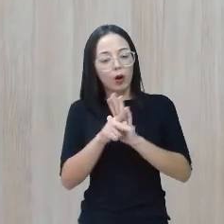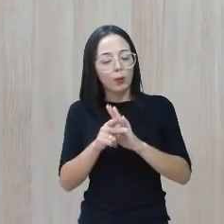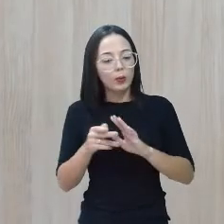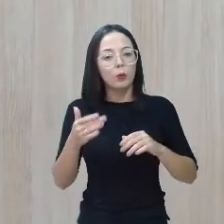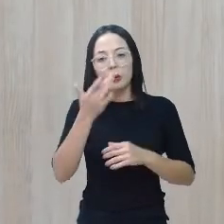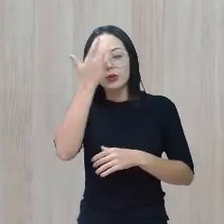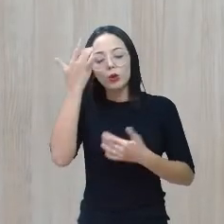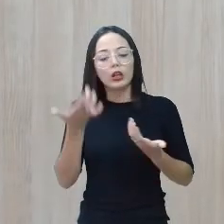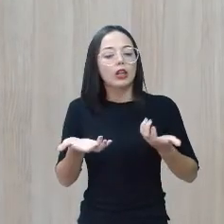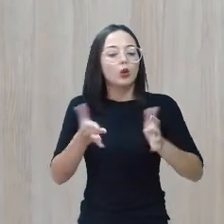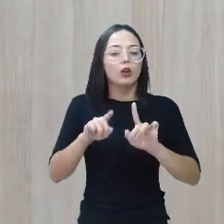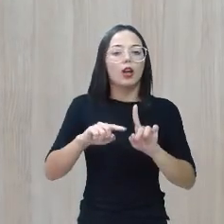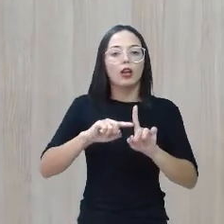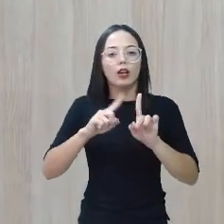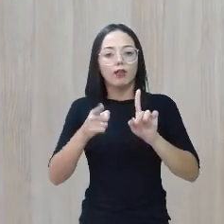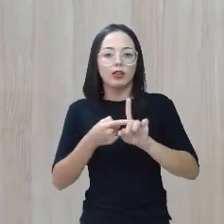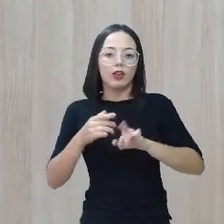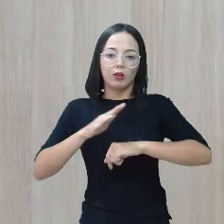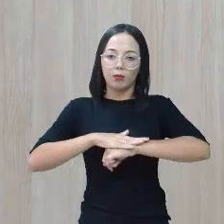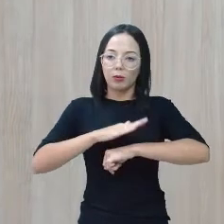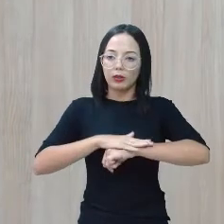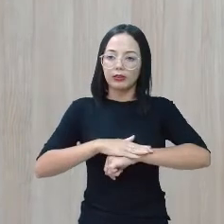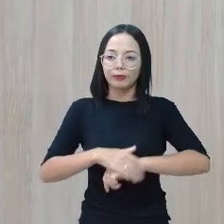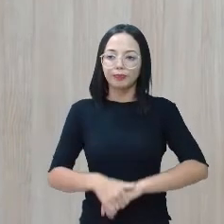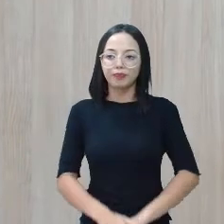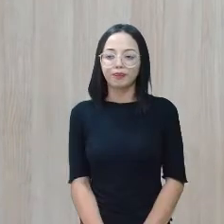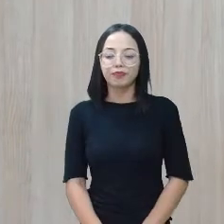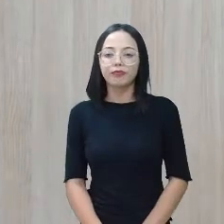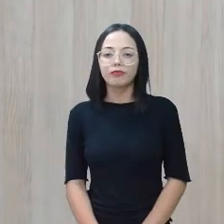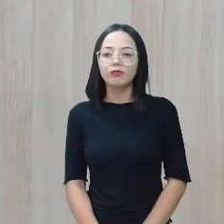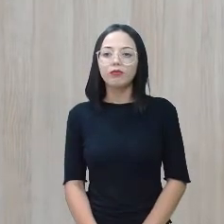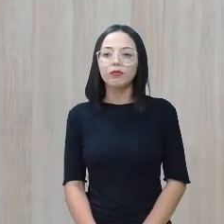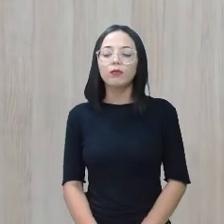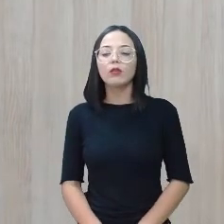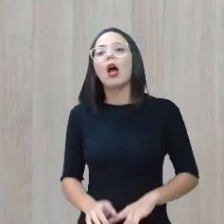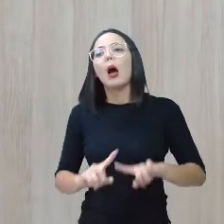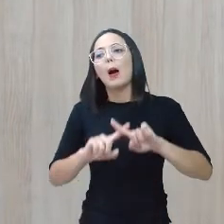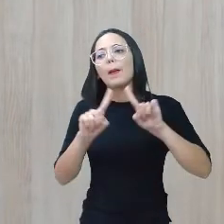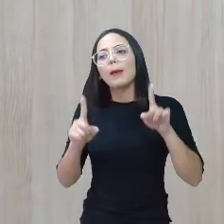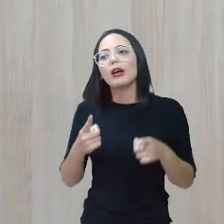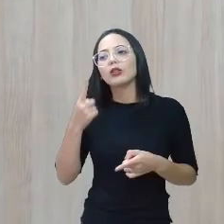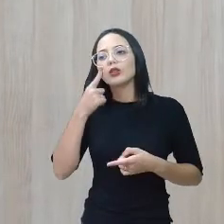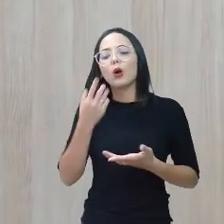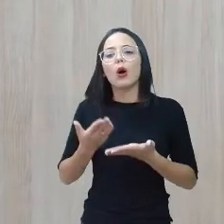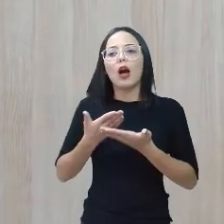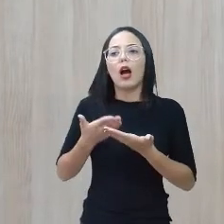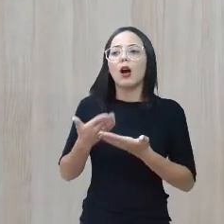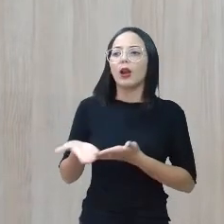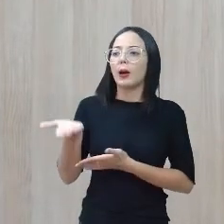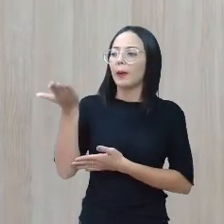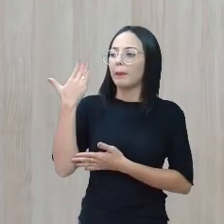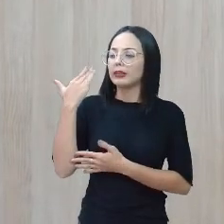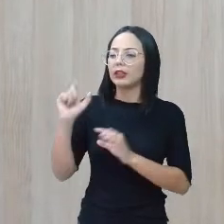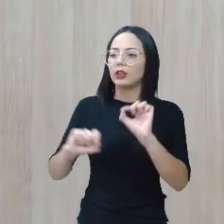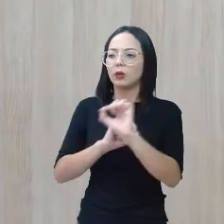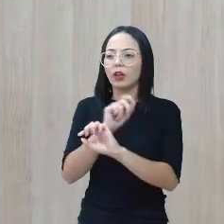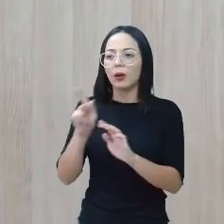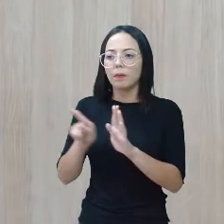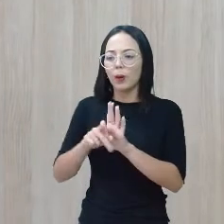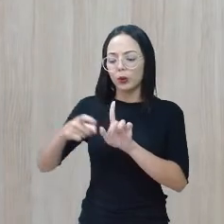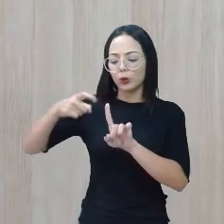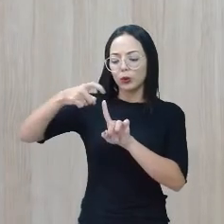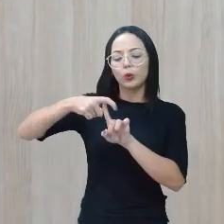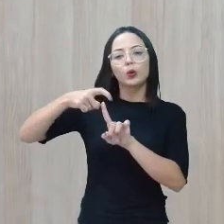não quer engravidar no momento. Mas nós vimos na aula anterior que esse método é um